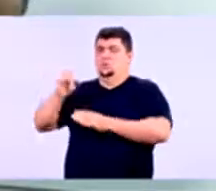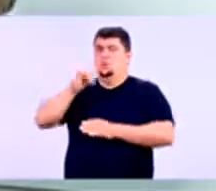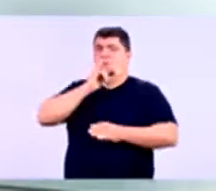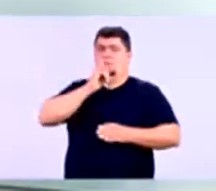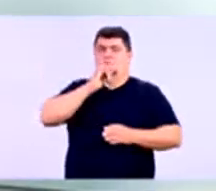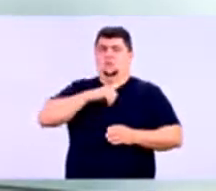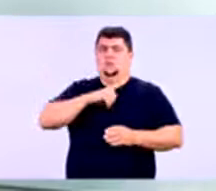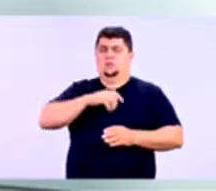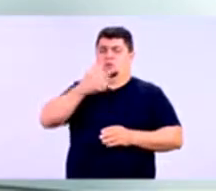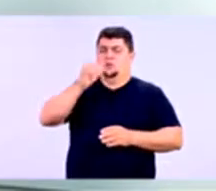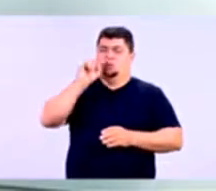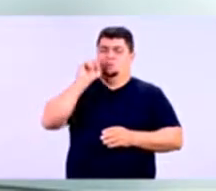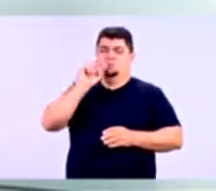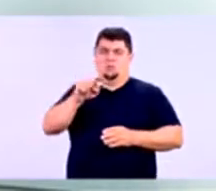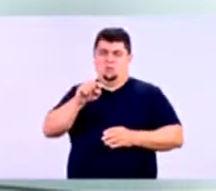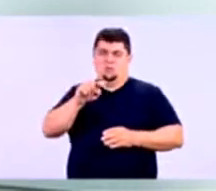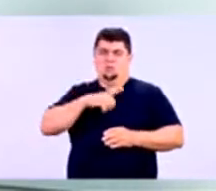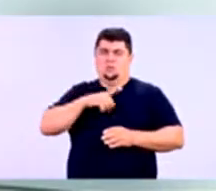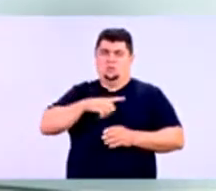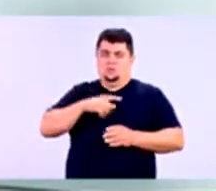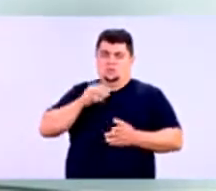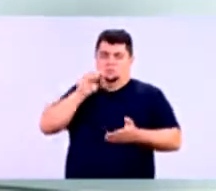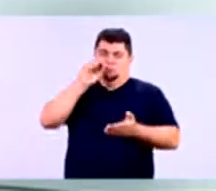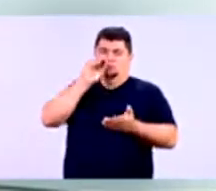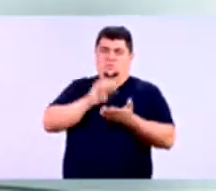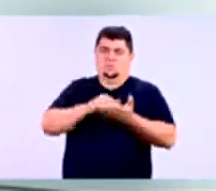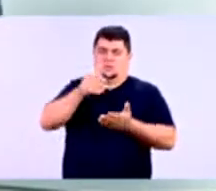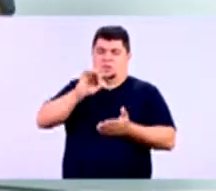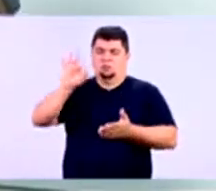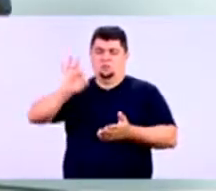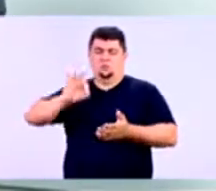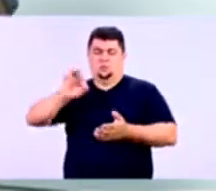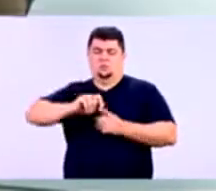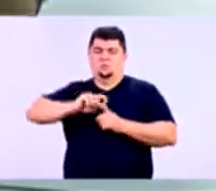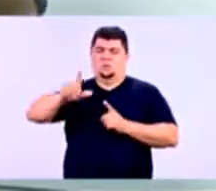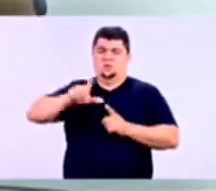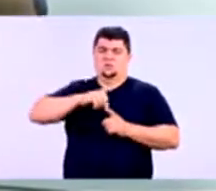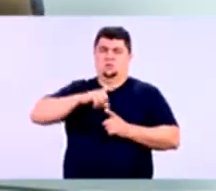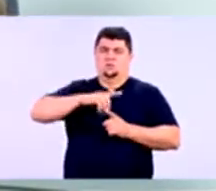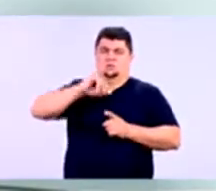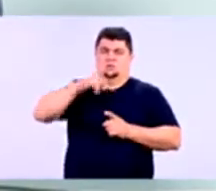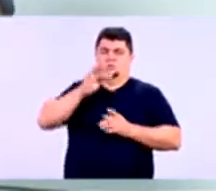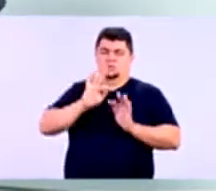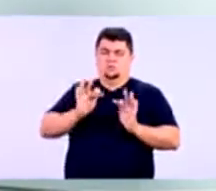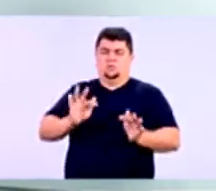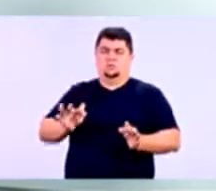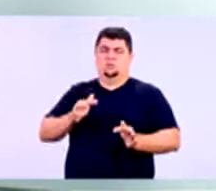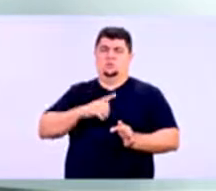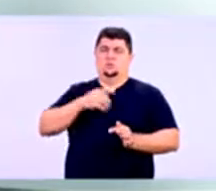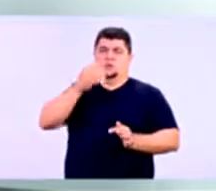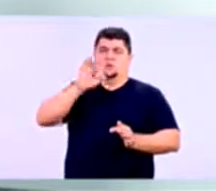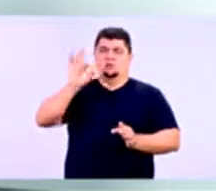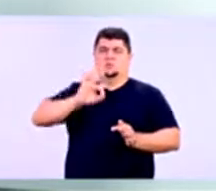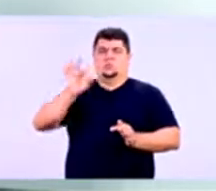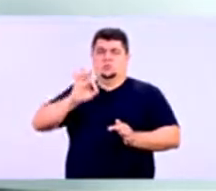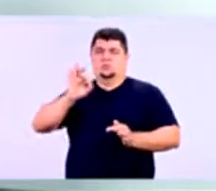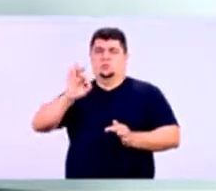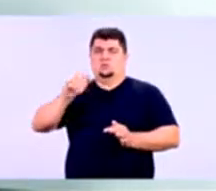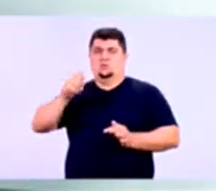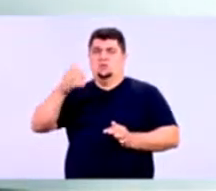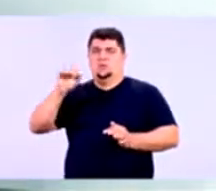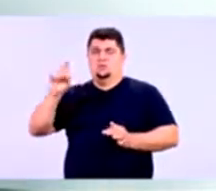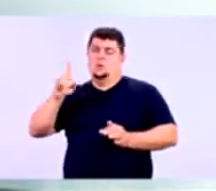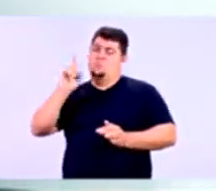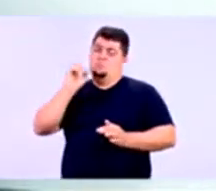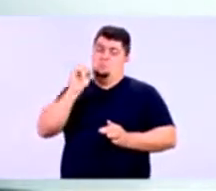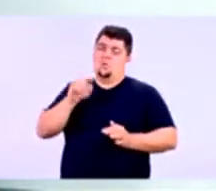capital de R$10.000 e aplico a 10% ao mês, no juros simples, então 10% de 10.000 é